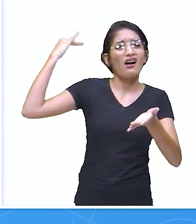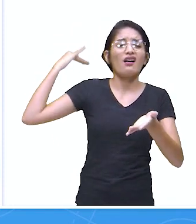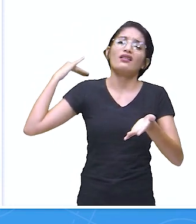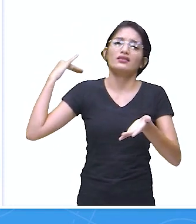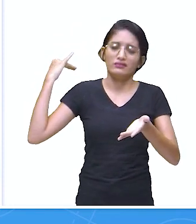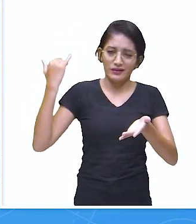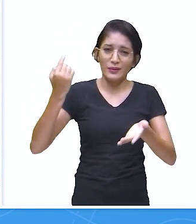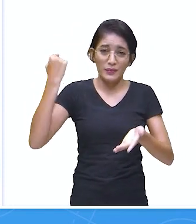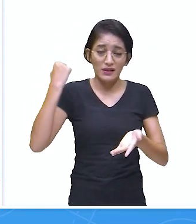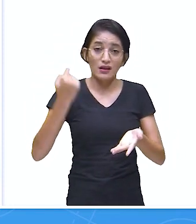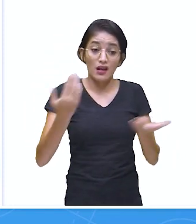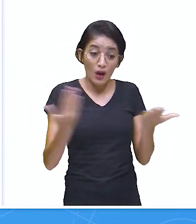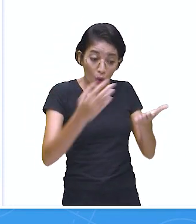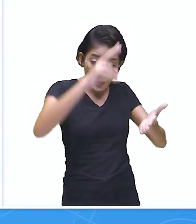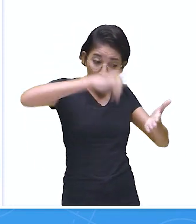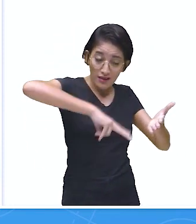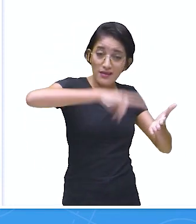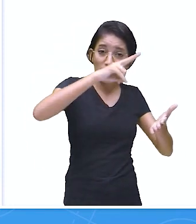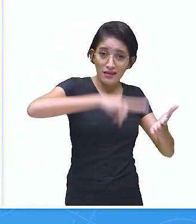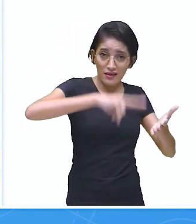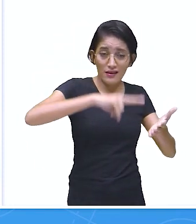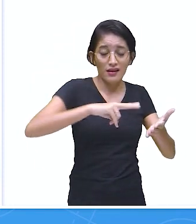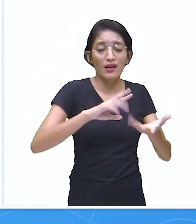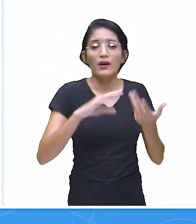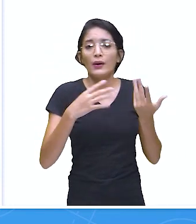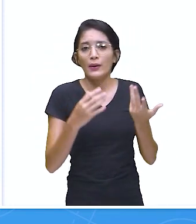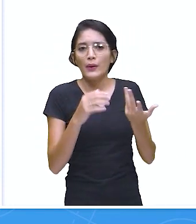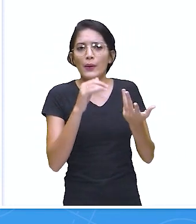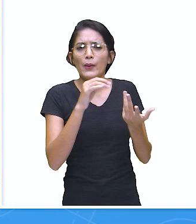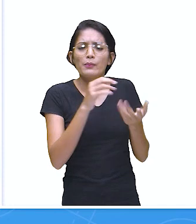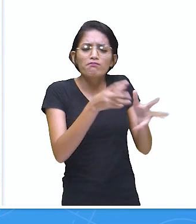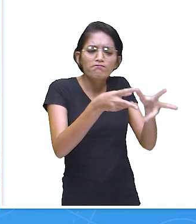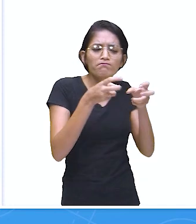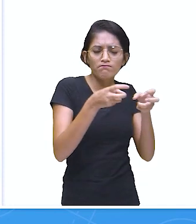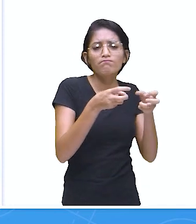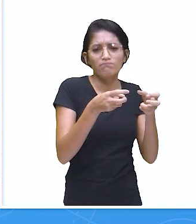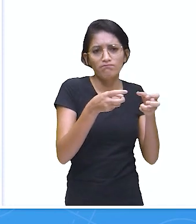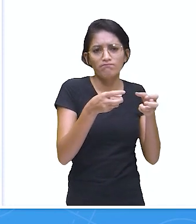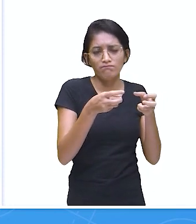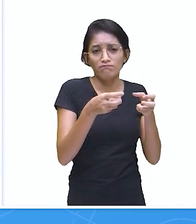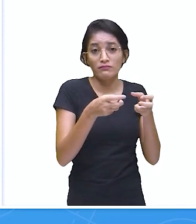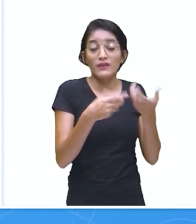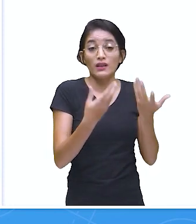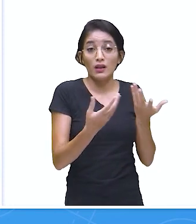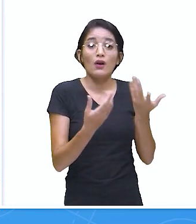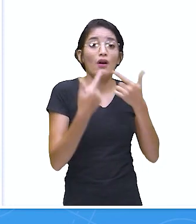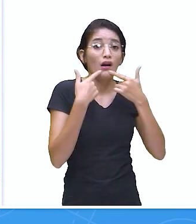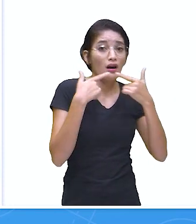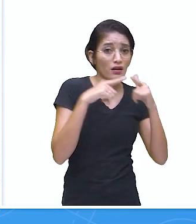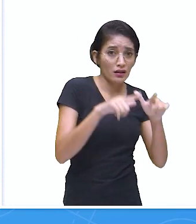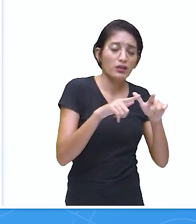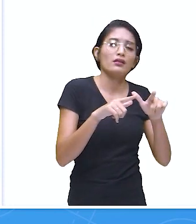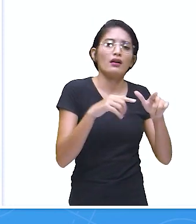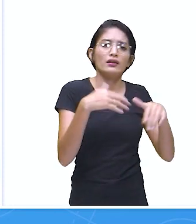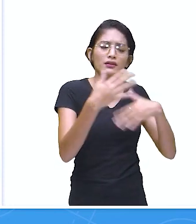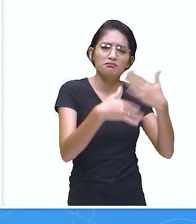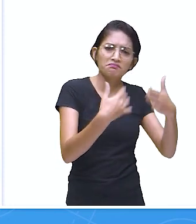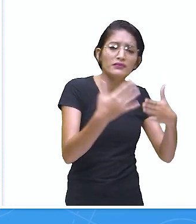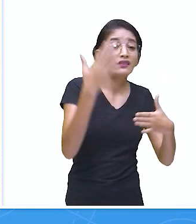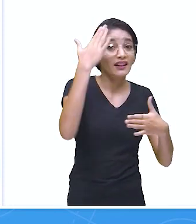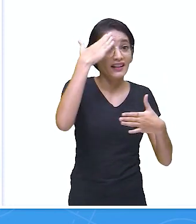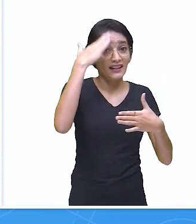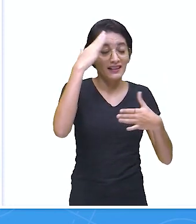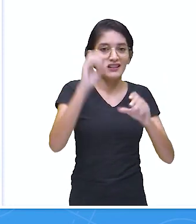nós lermos agora, ou observarmos agora, essa linguagem ela é atemporal. Você vai